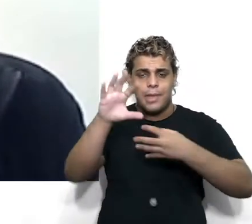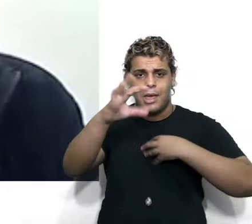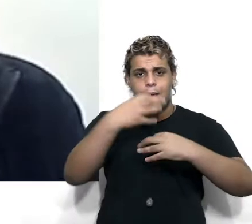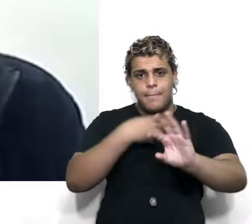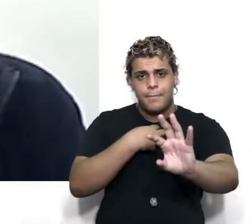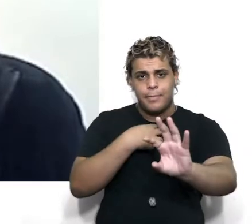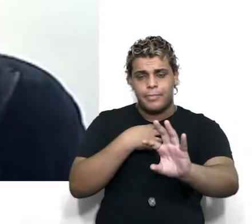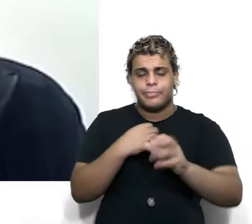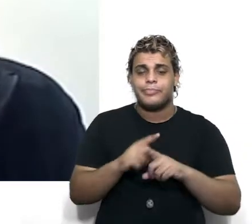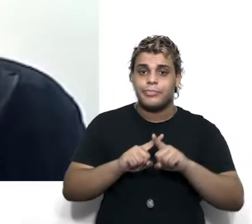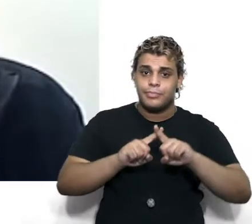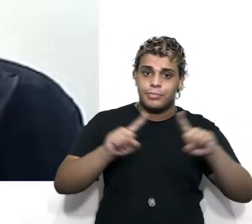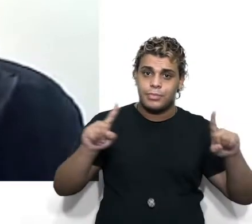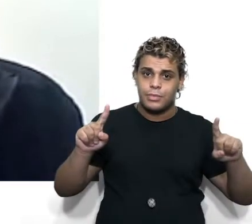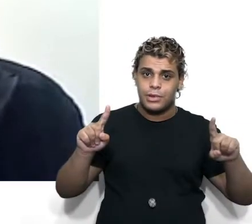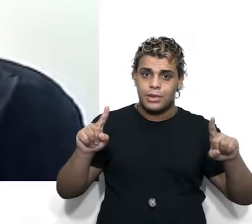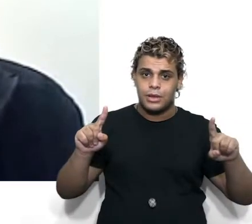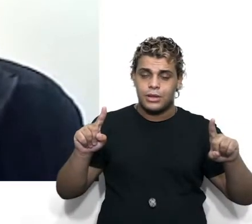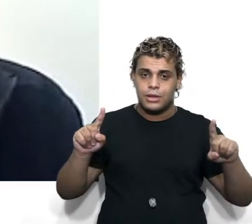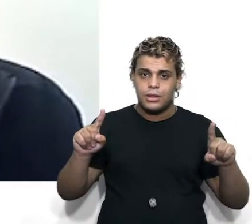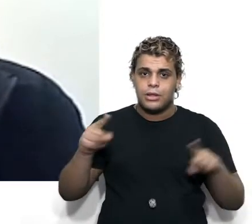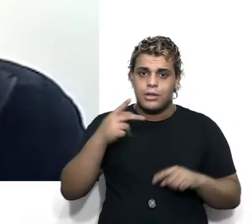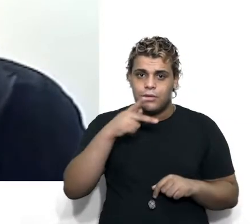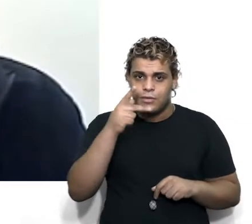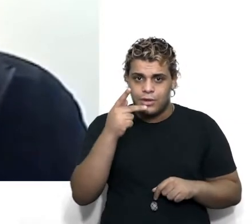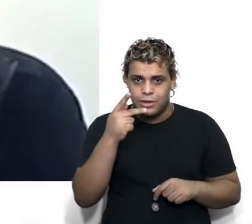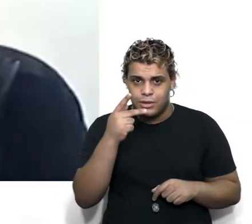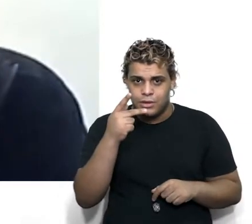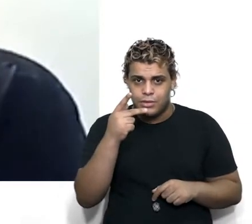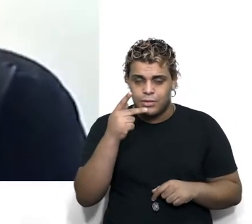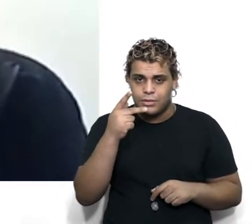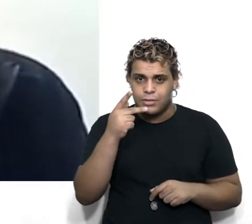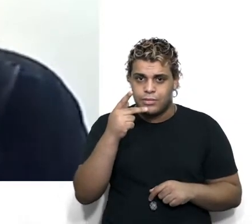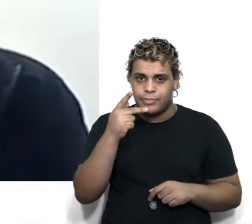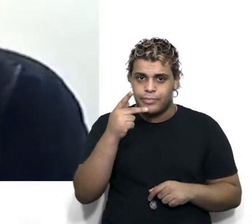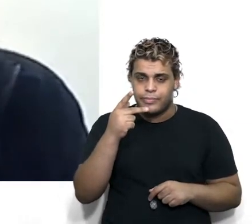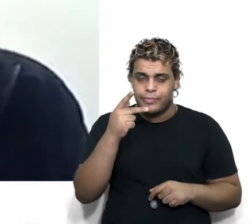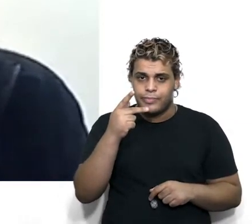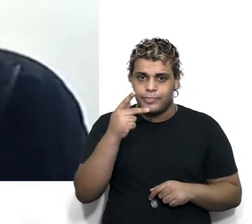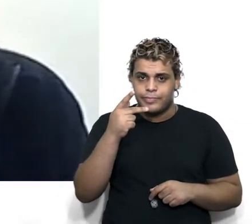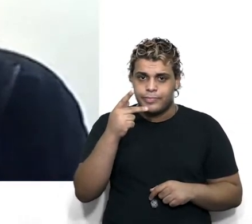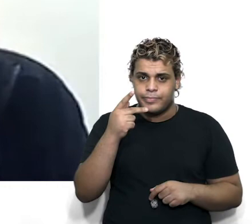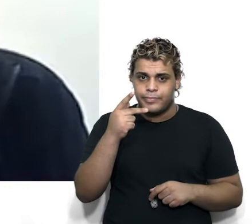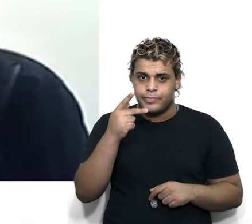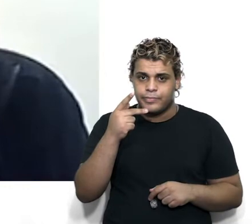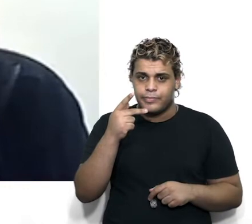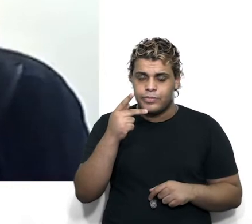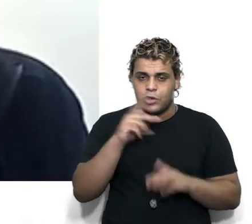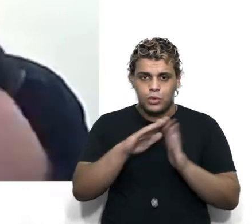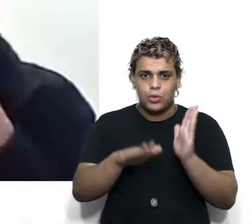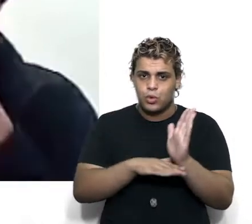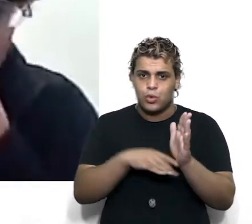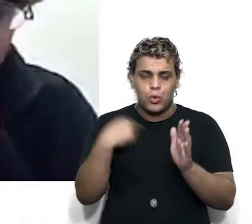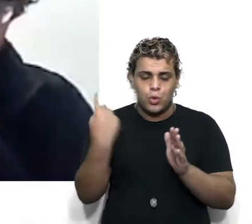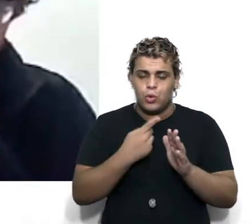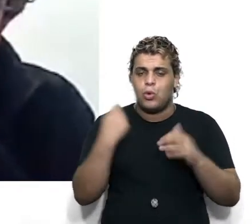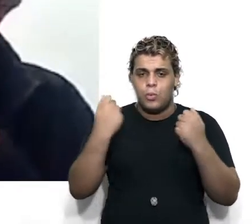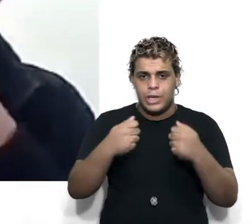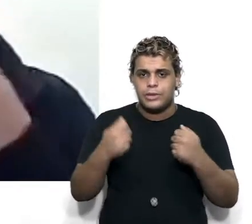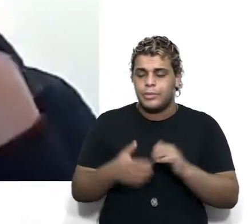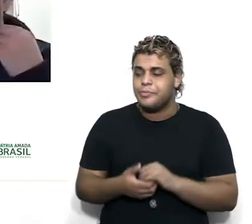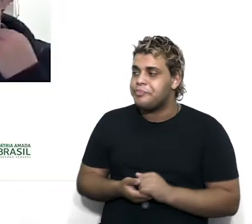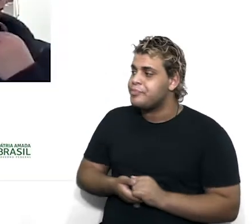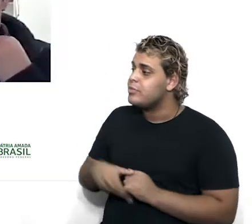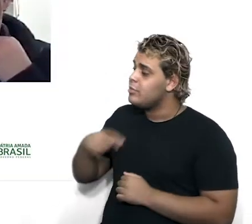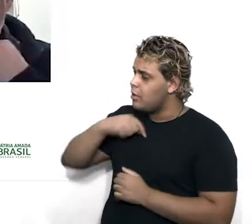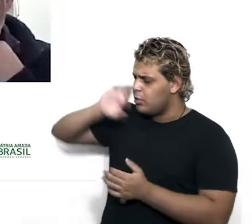Mas apesar de tudo, os ecrãs safaram-nos muito também. a todos. Eu acredito